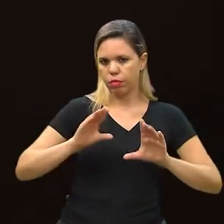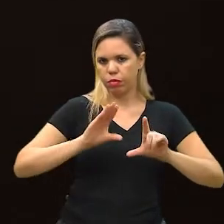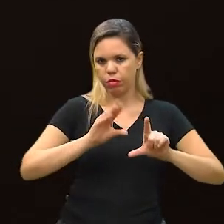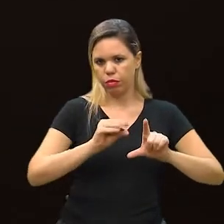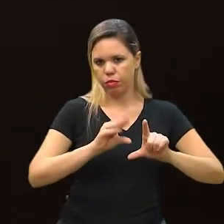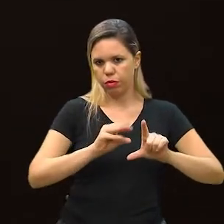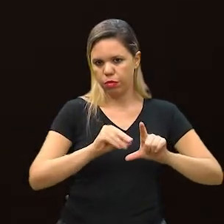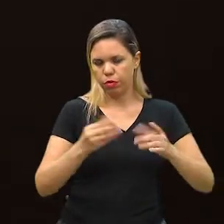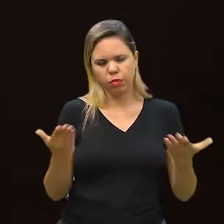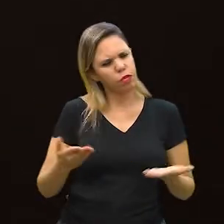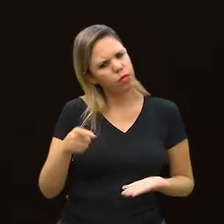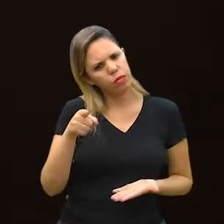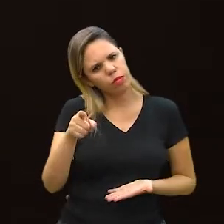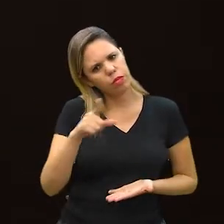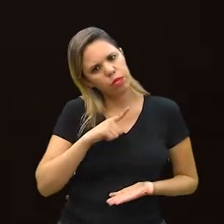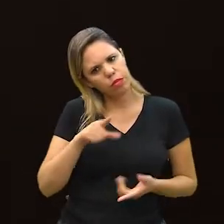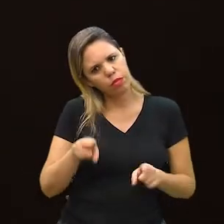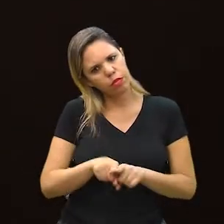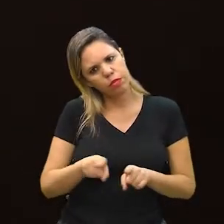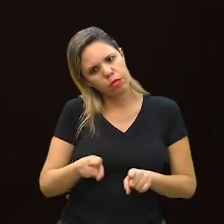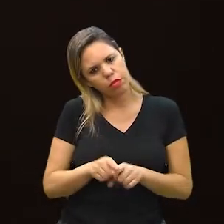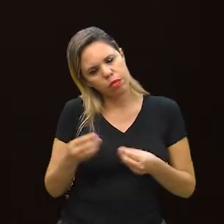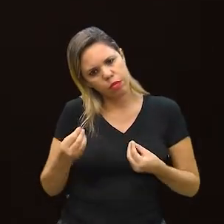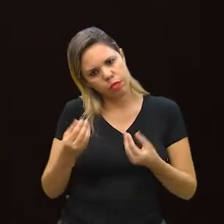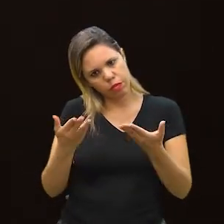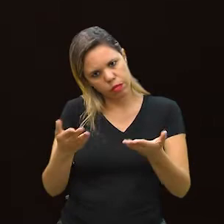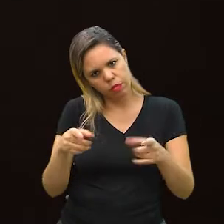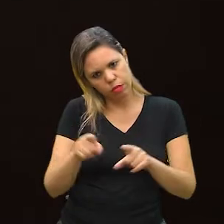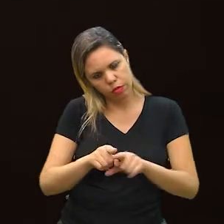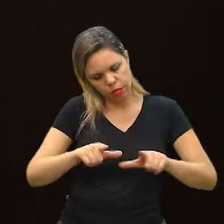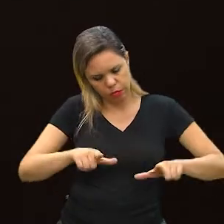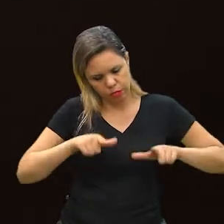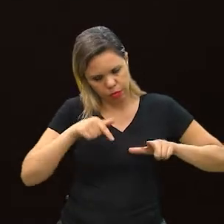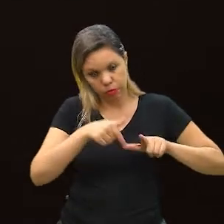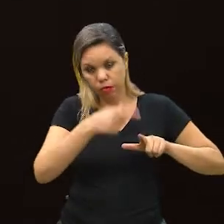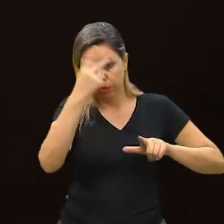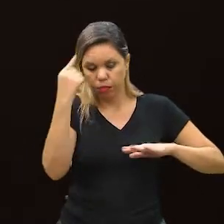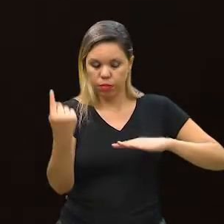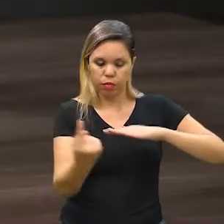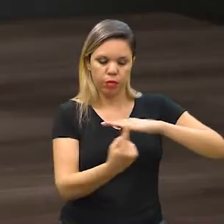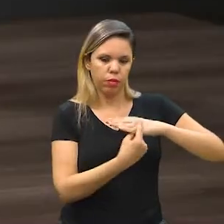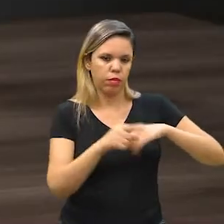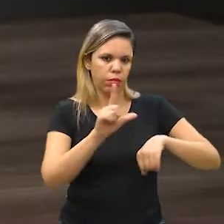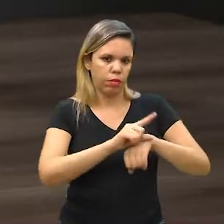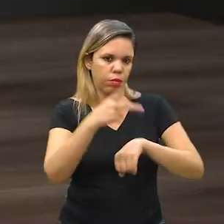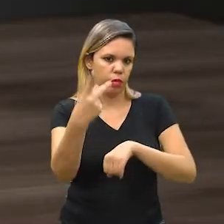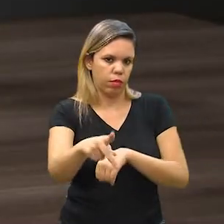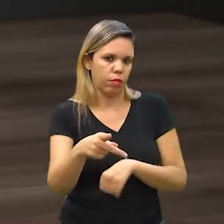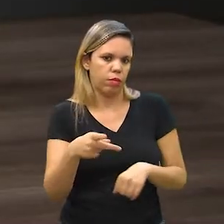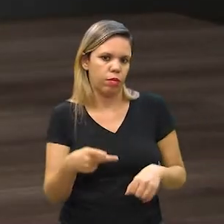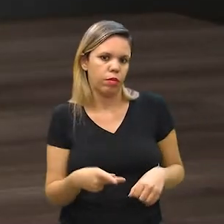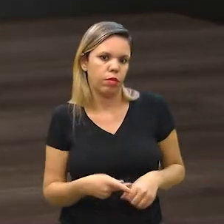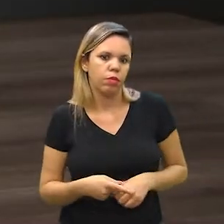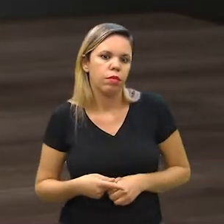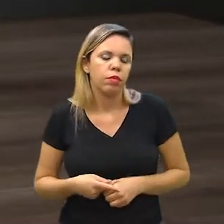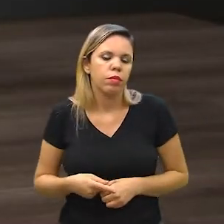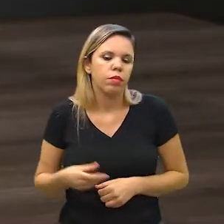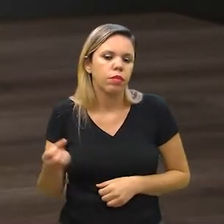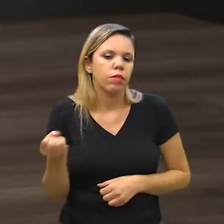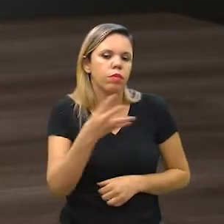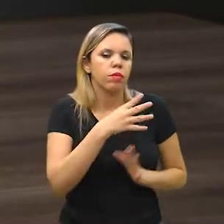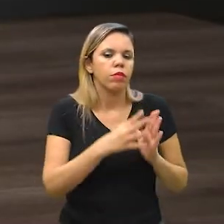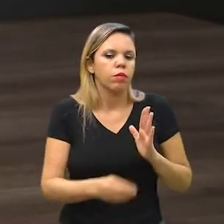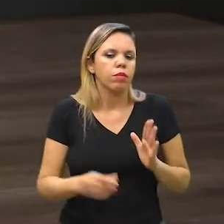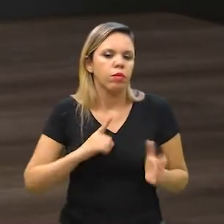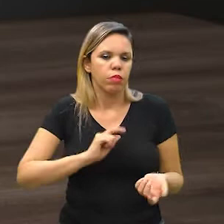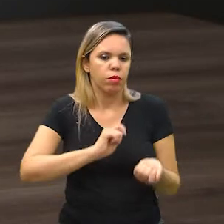Code. Hoje, você inclusive oferece também o cardápio para quem vai até a sua loja física nesse novo modelo.